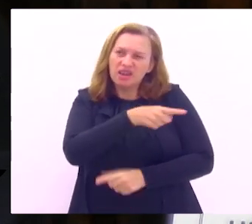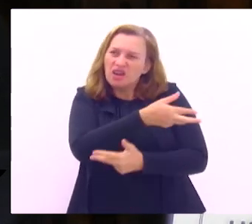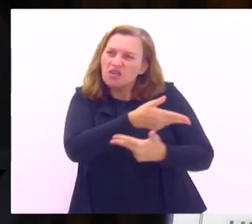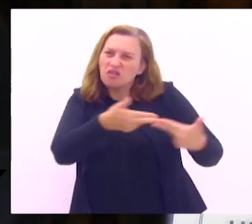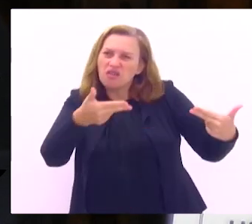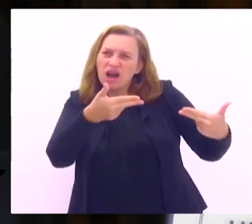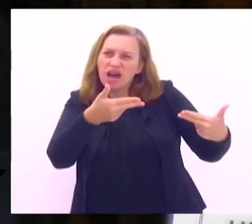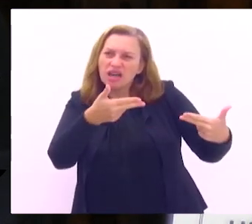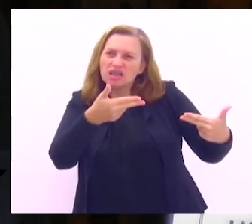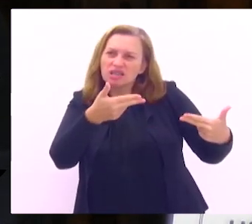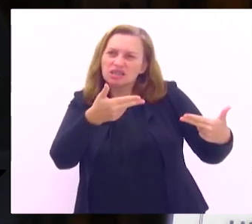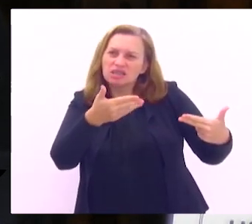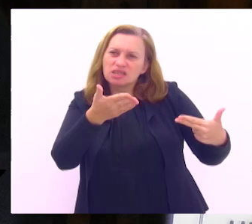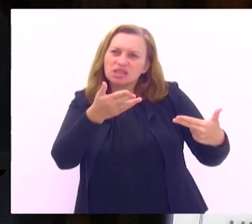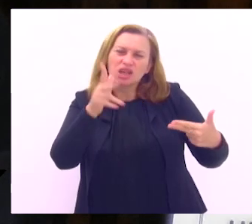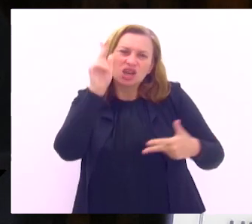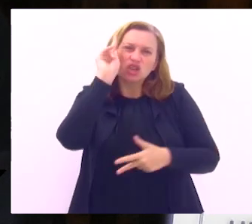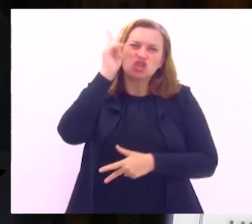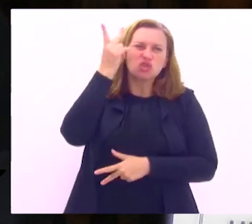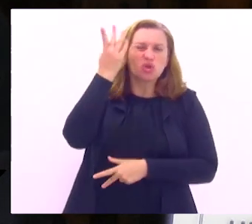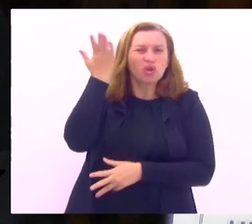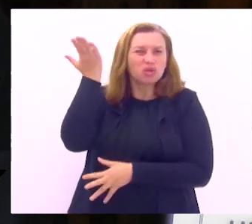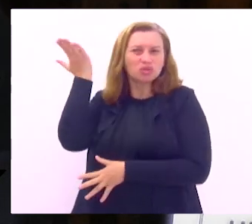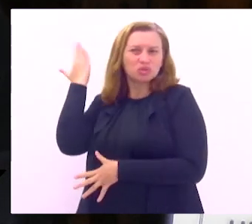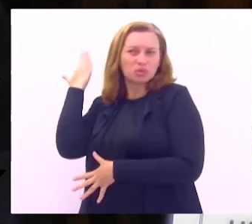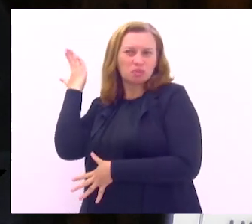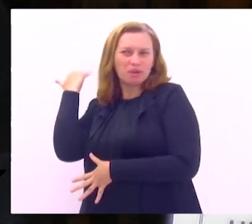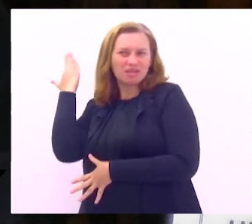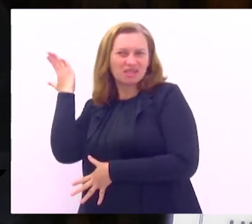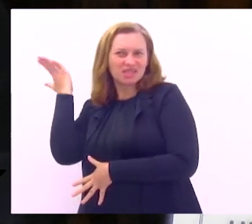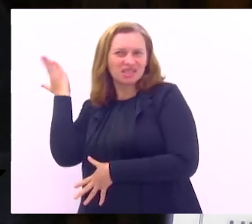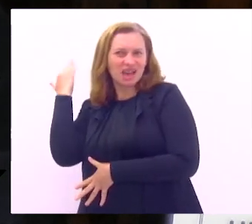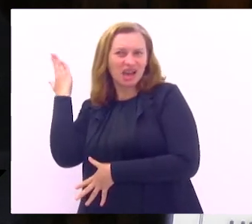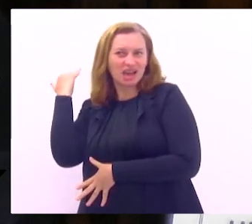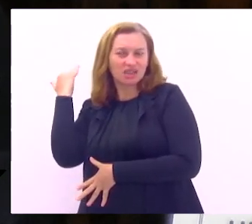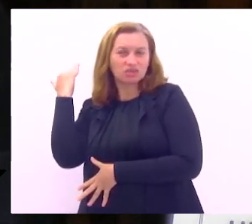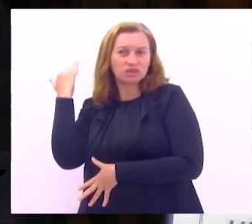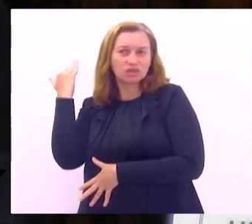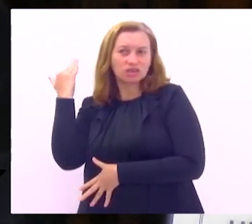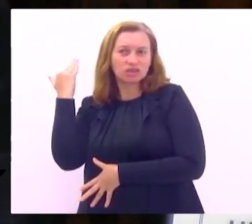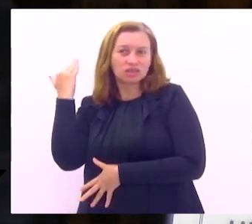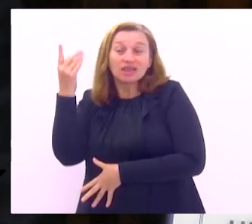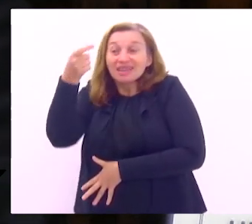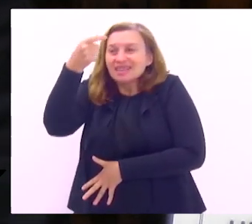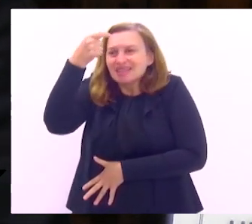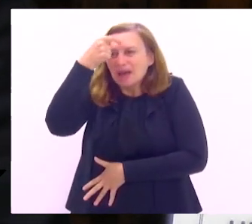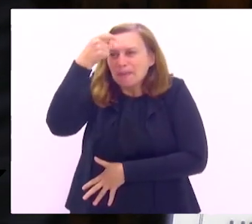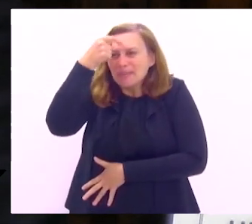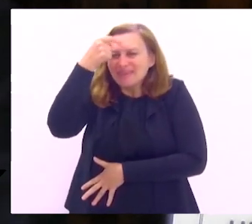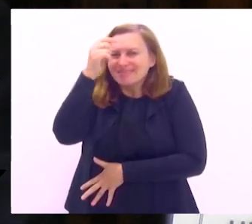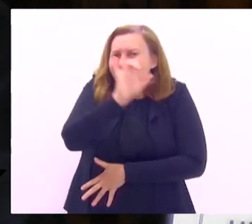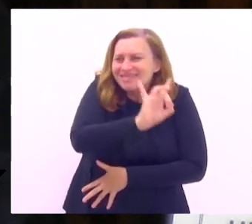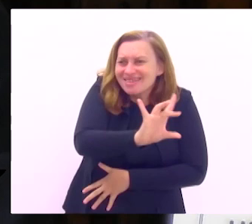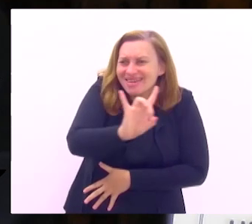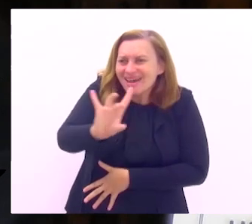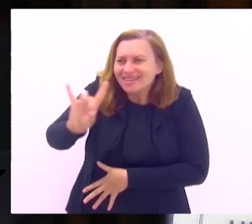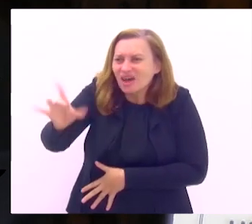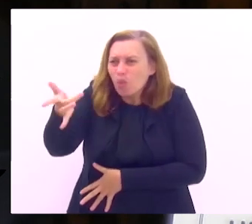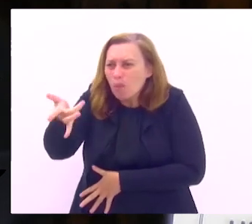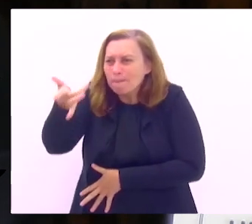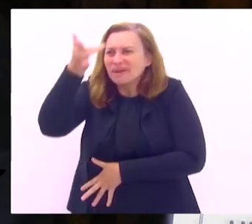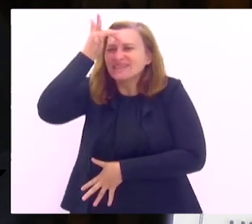várias histórias que está no coração de muitos que estão aqui, eu acho que a